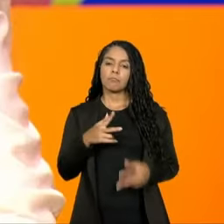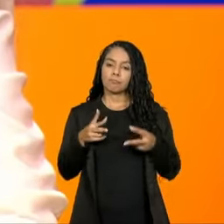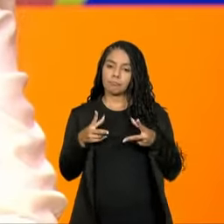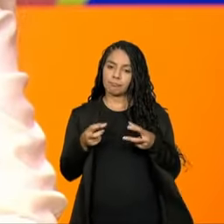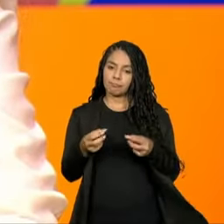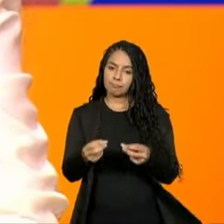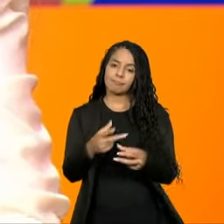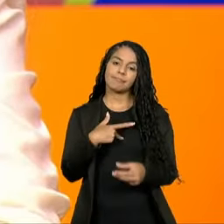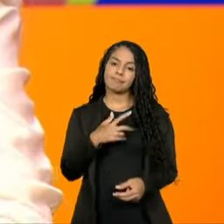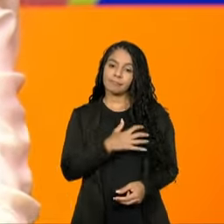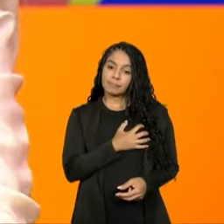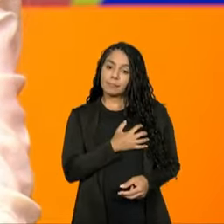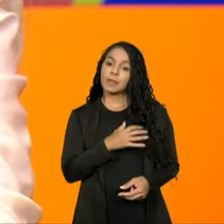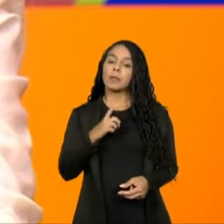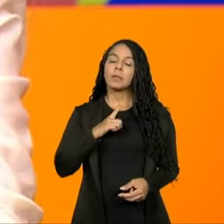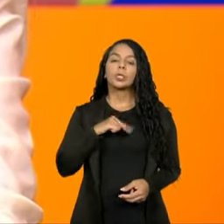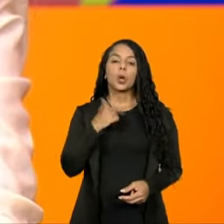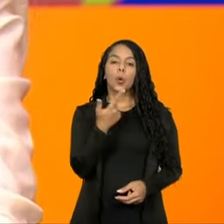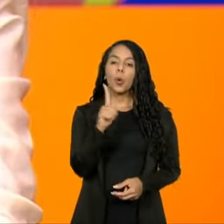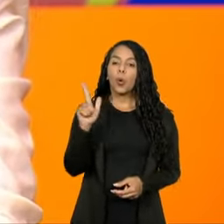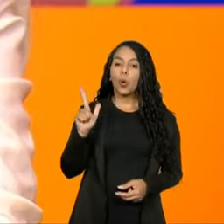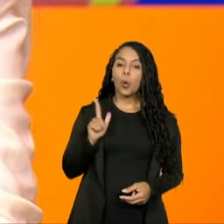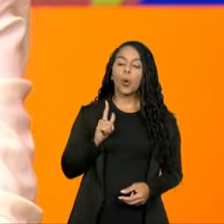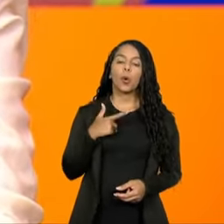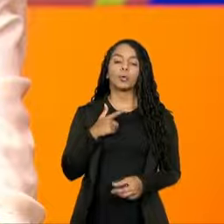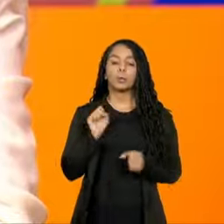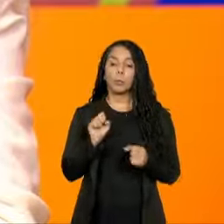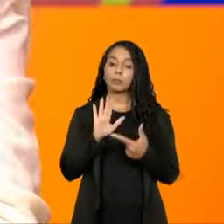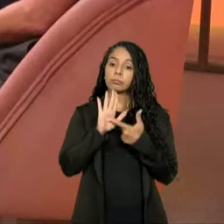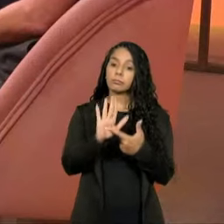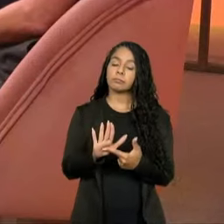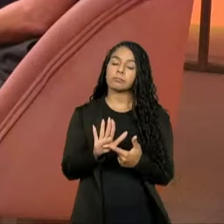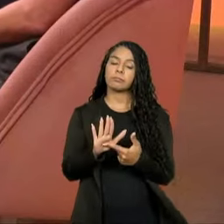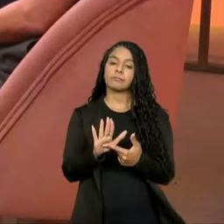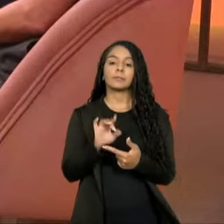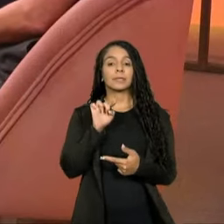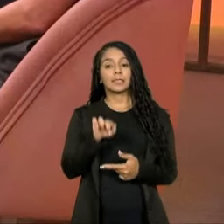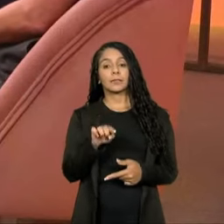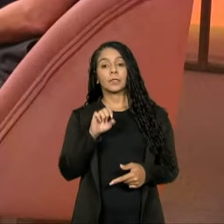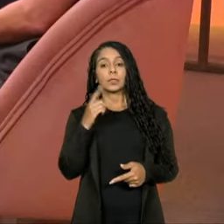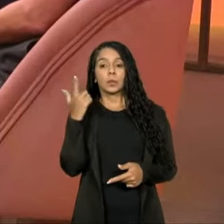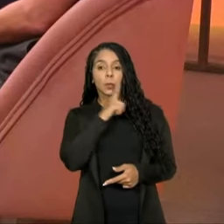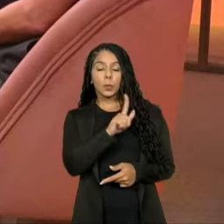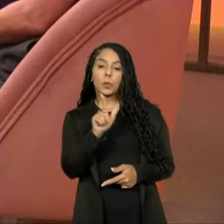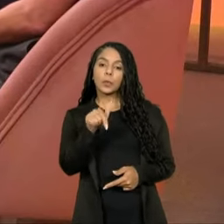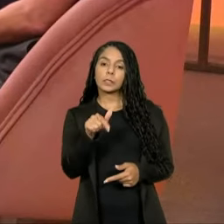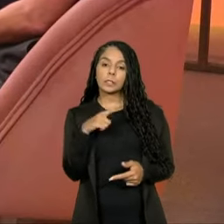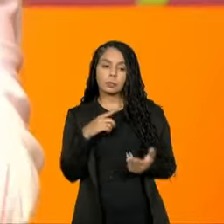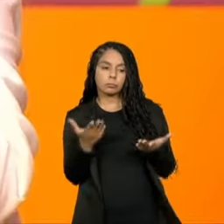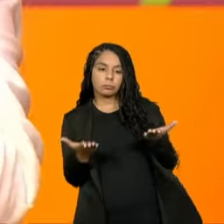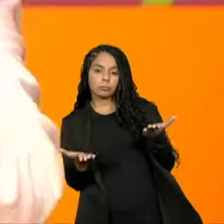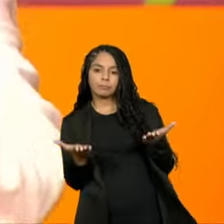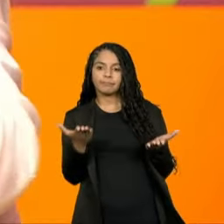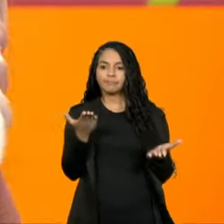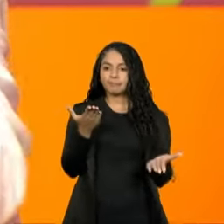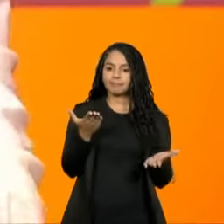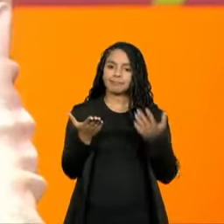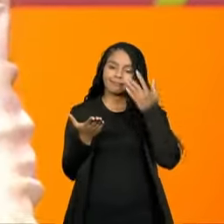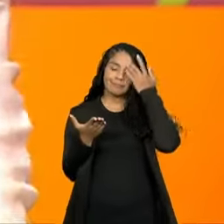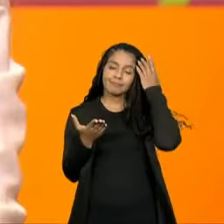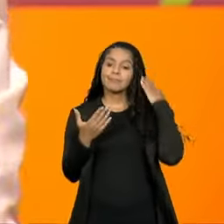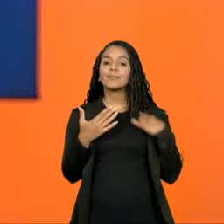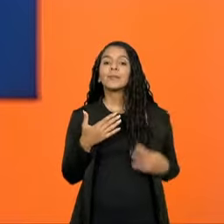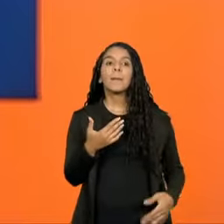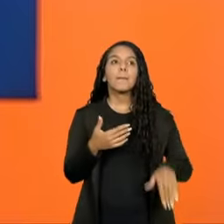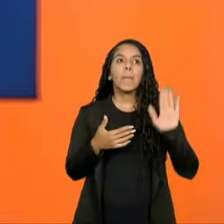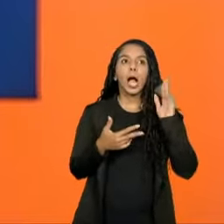alta, mas existem, claro, outras contraindicações que podem se apresentar. Desde que você mantenha essa balança em que você tem mais